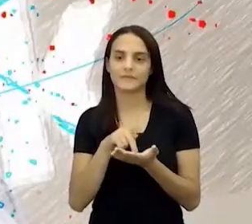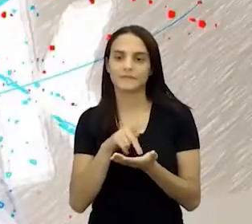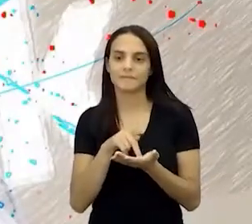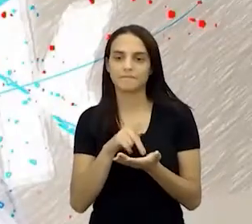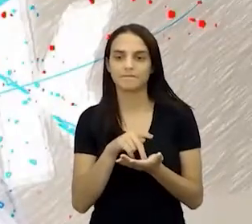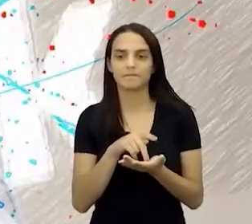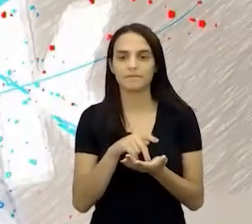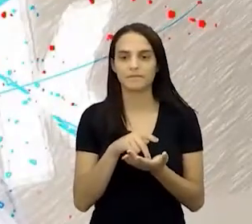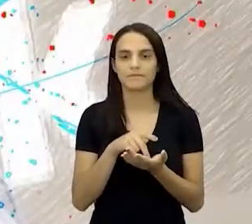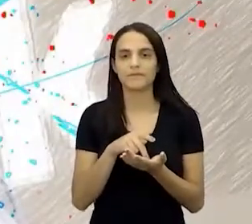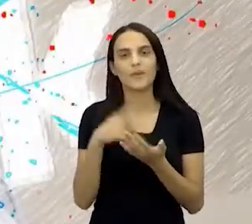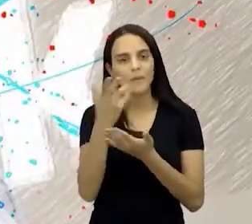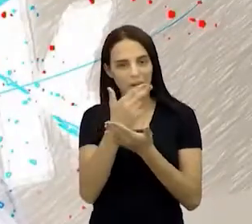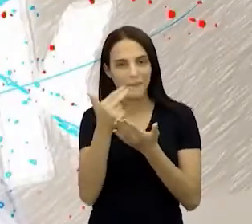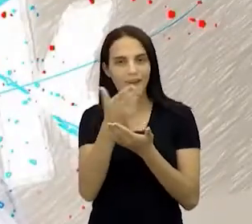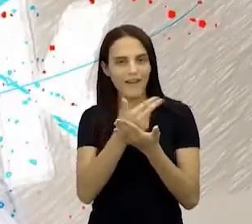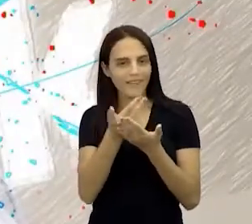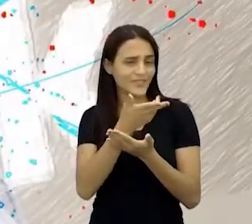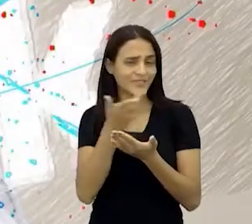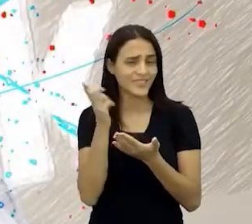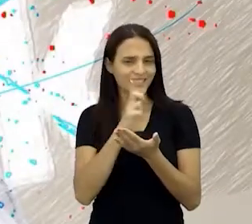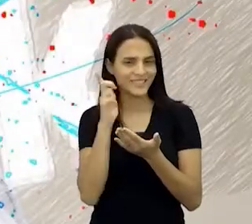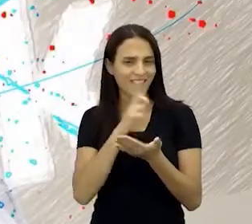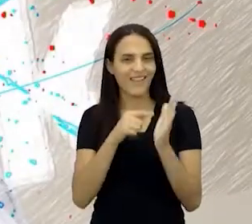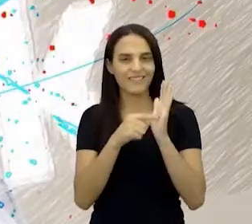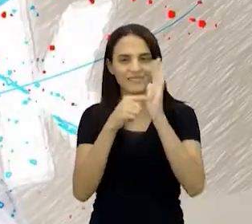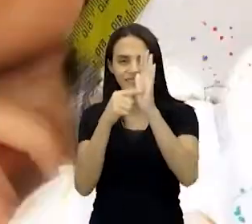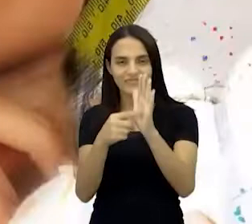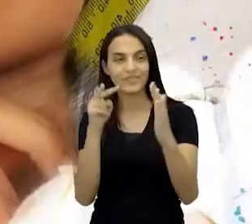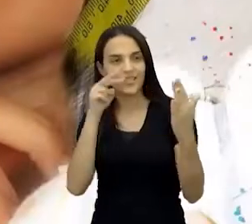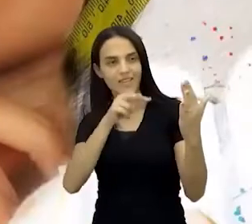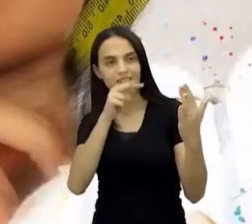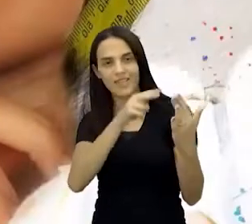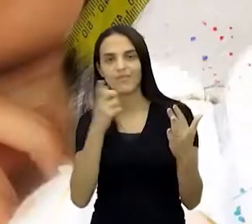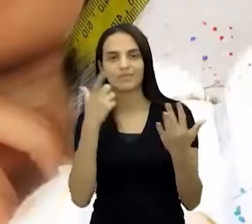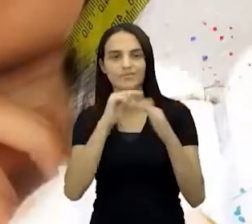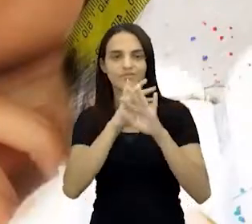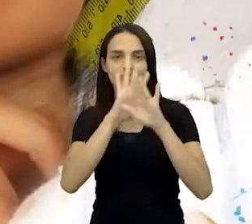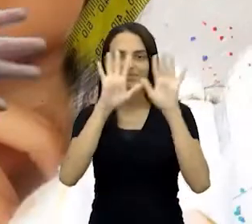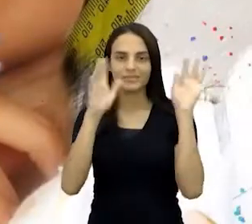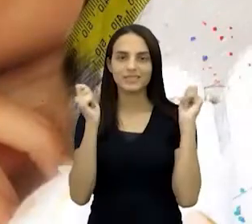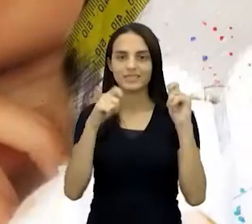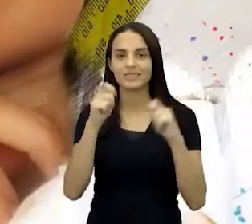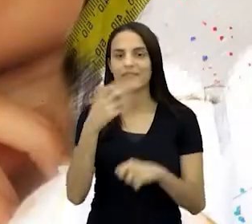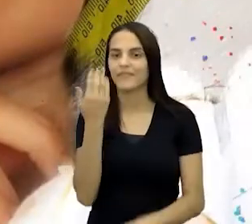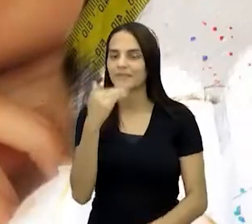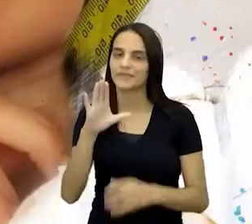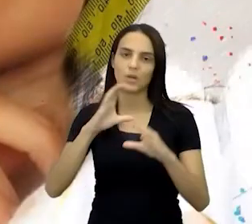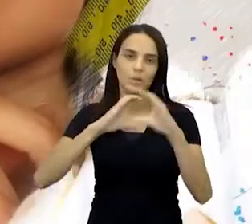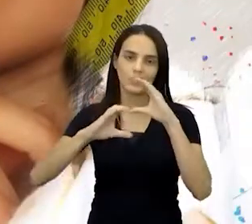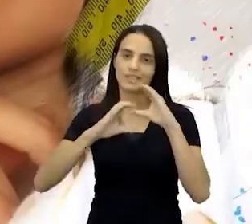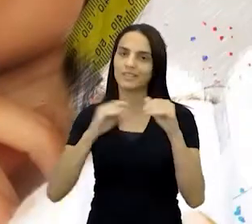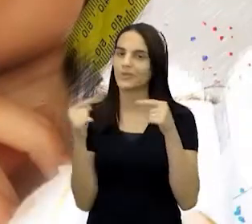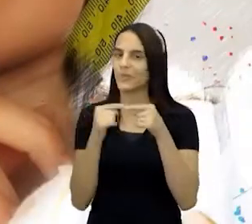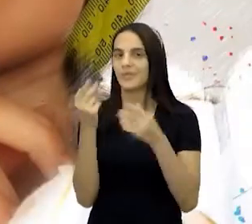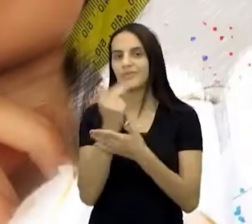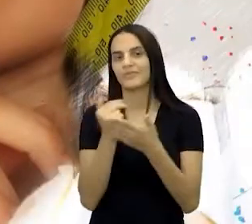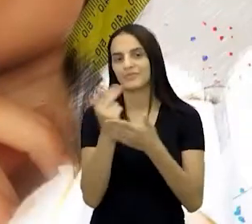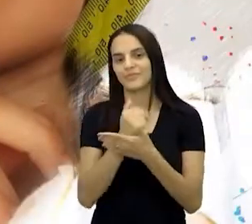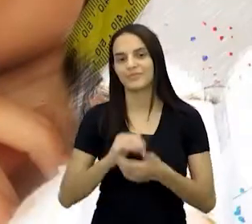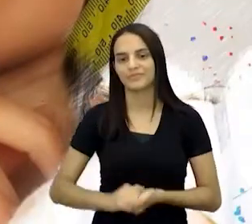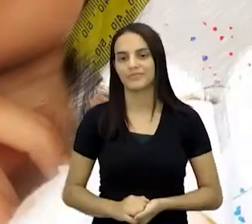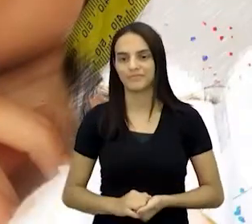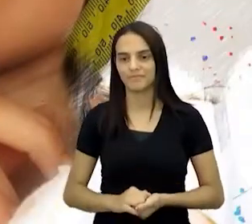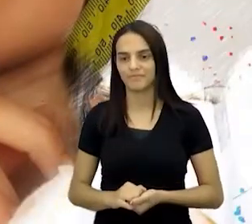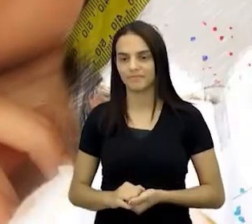Nada como uma imagem para dar ideia de tudo. Exatamente. Aí a comunicação. Sim, né? Não tem como falar de